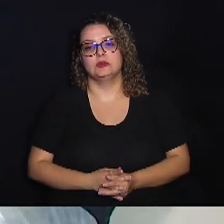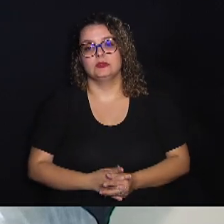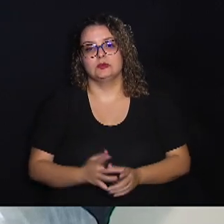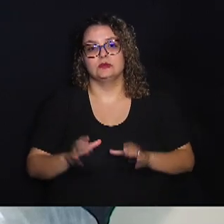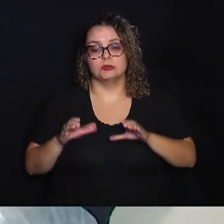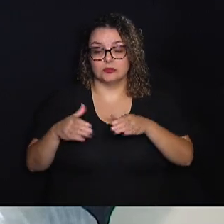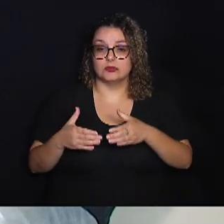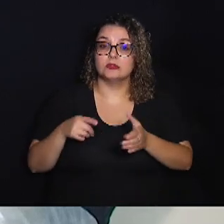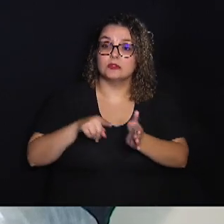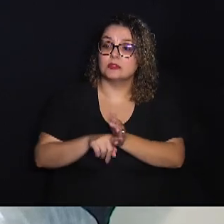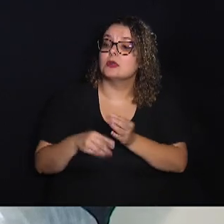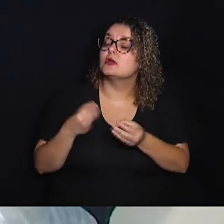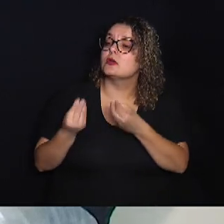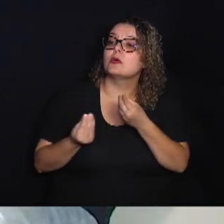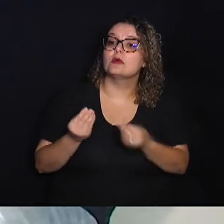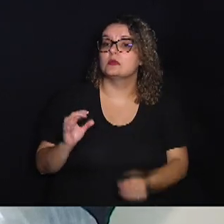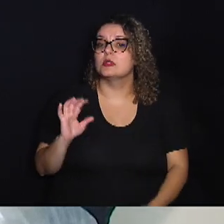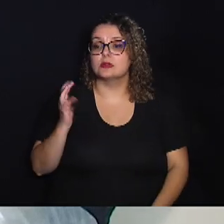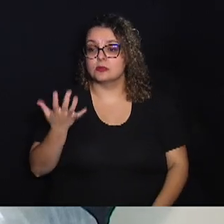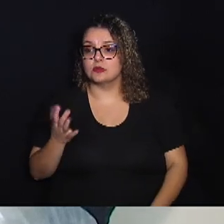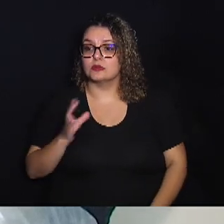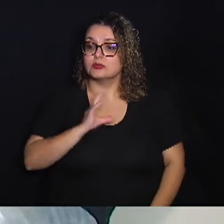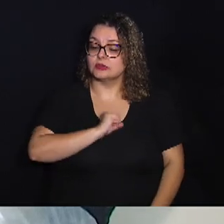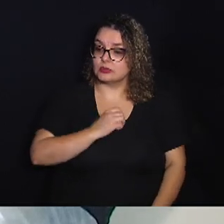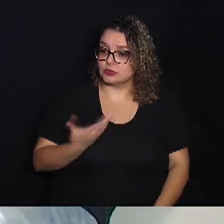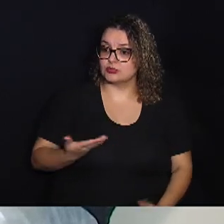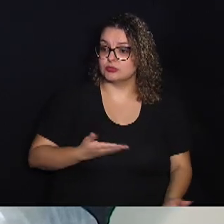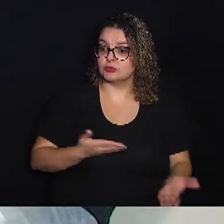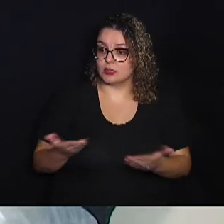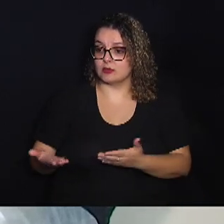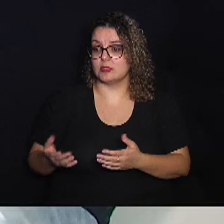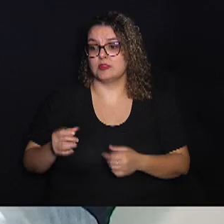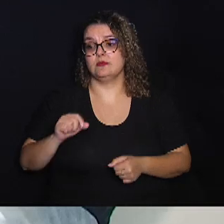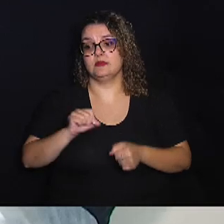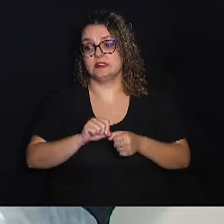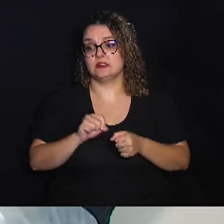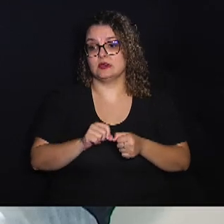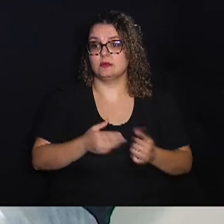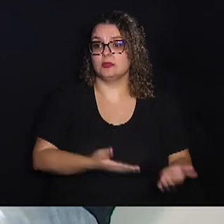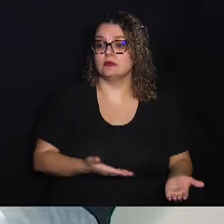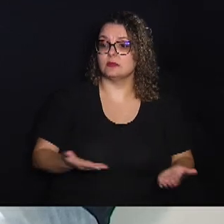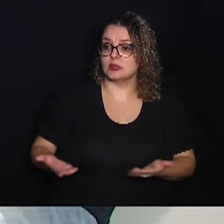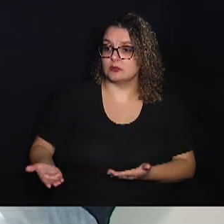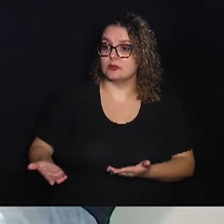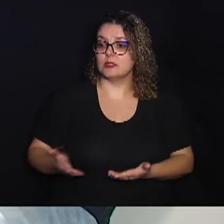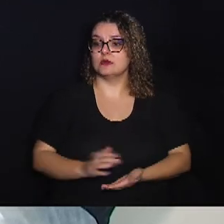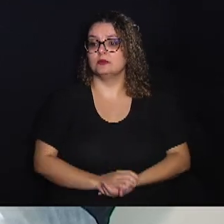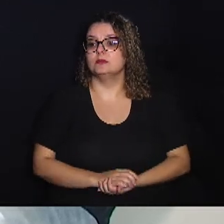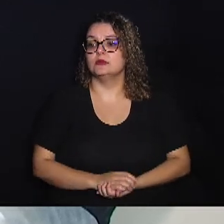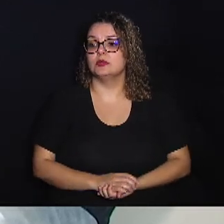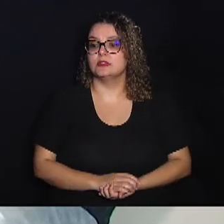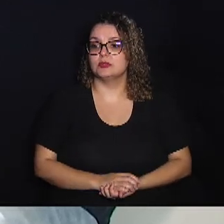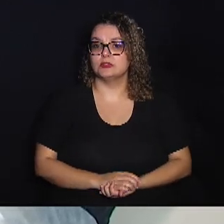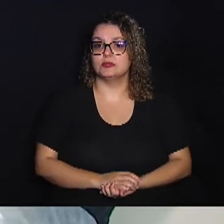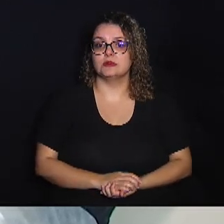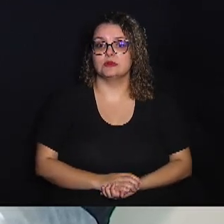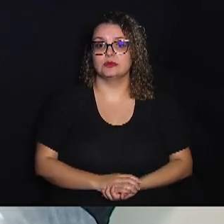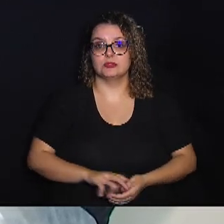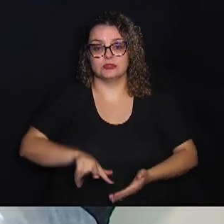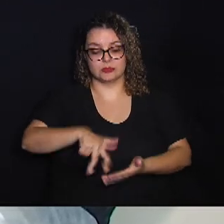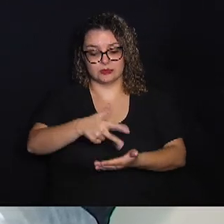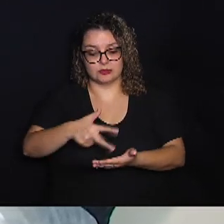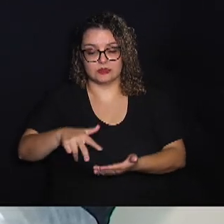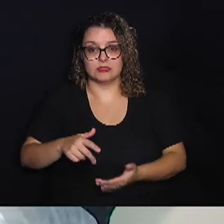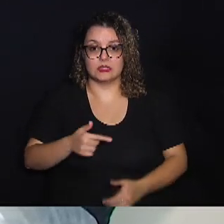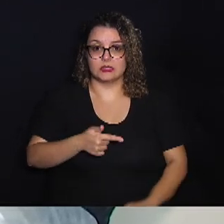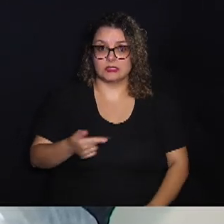gente perguntou, e aí, como é que foi? Você gostou da apresentação? Que nós tivemos uma apresentação de um vídeo de um espetáculo de dança aqui na